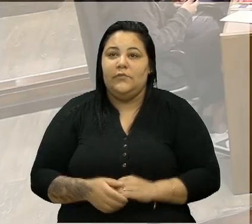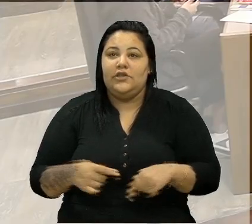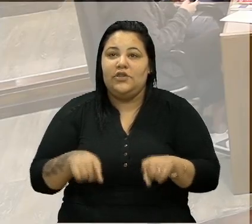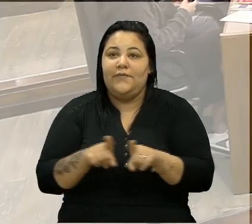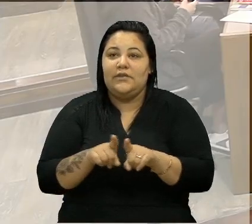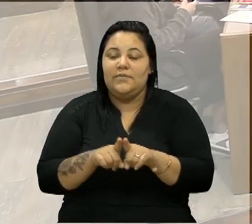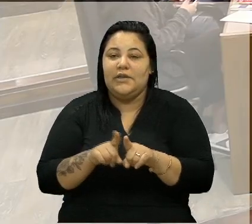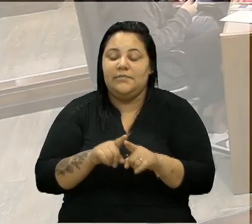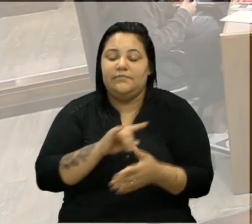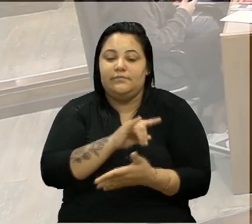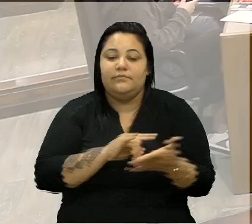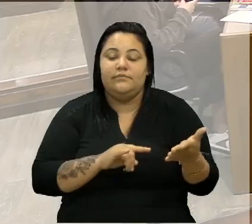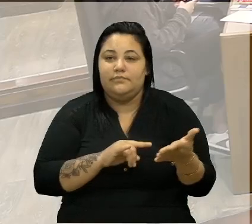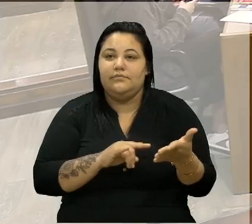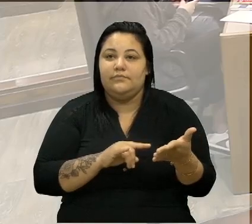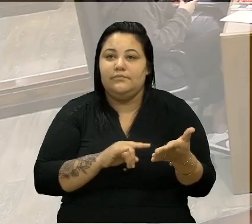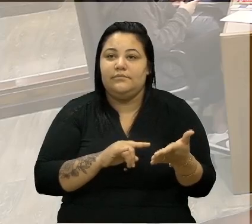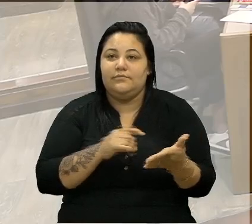Parecer número